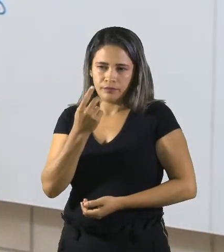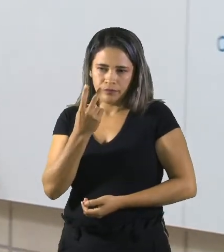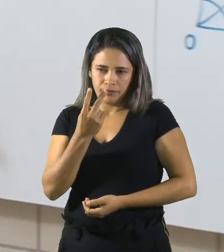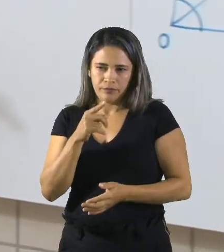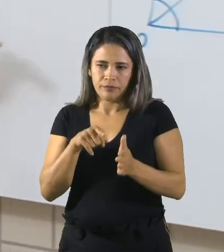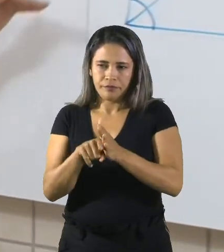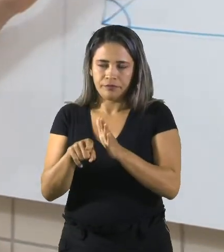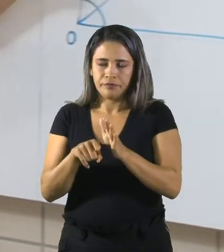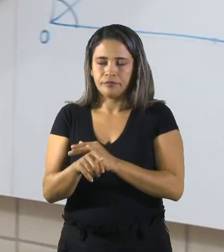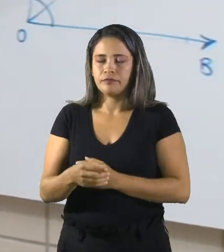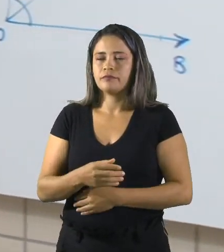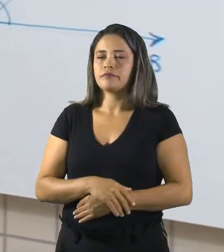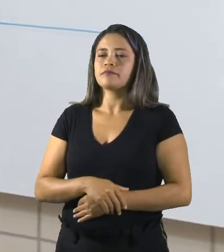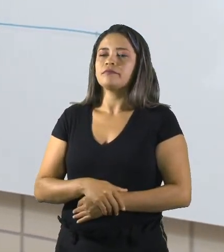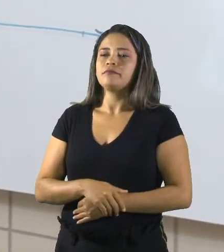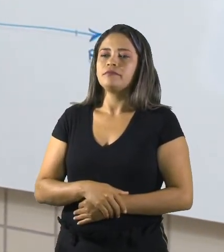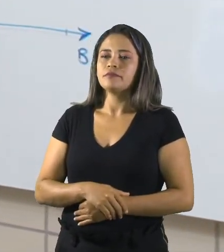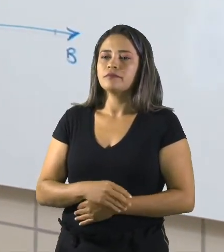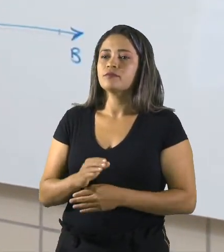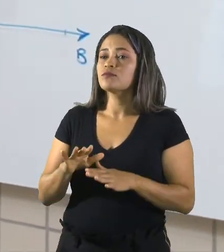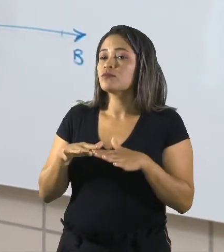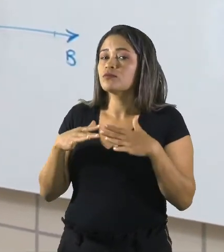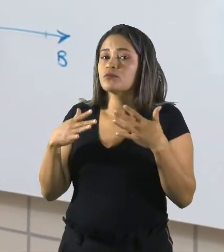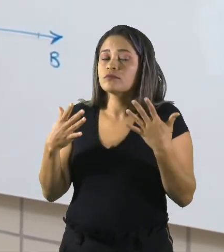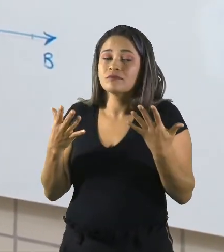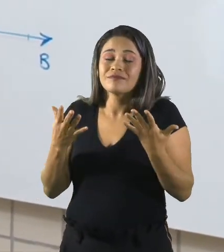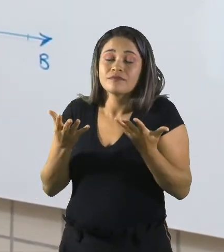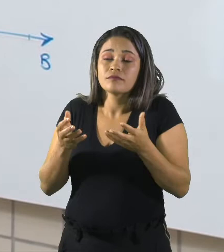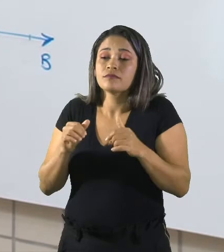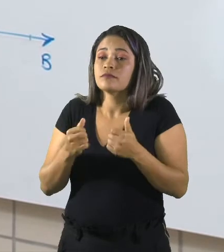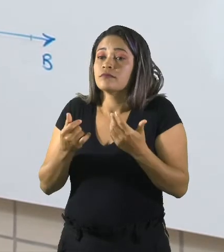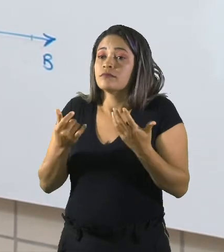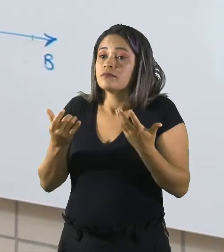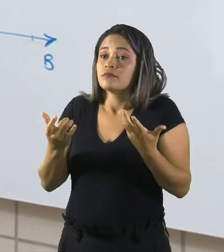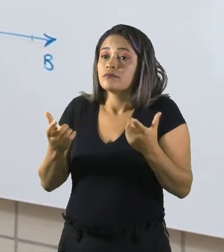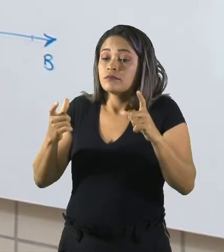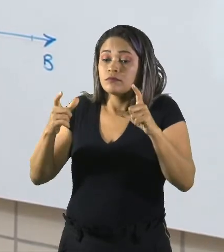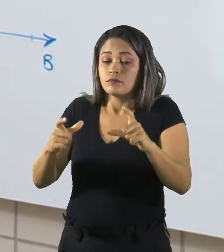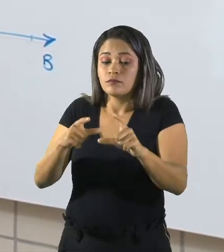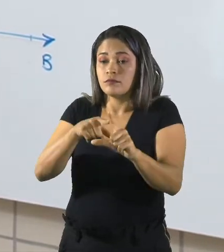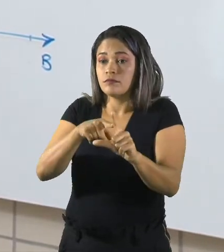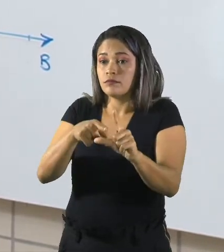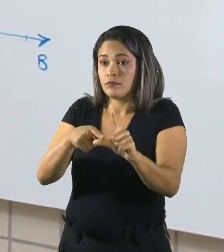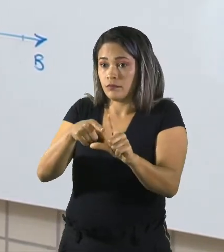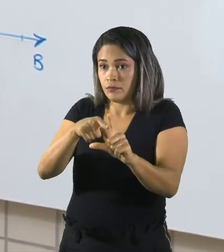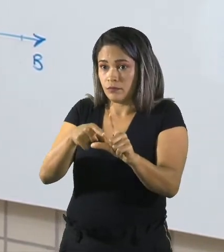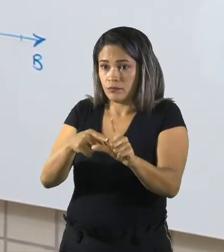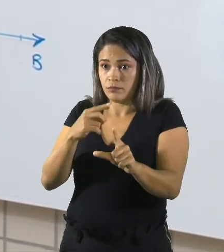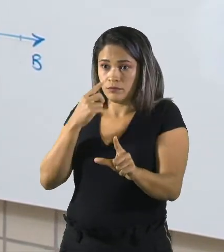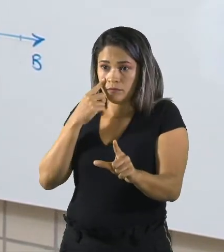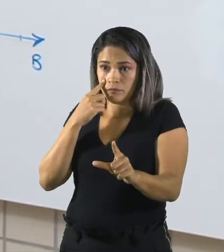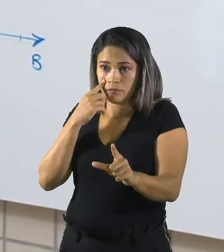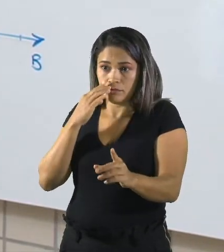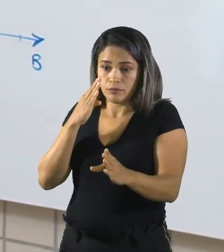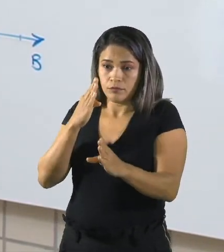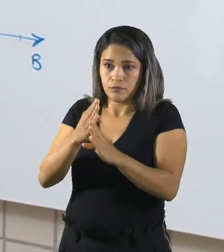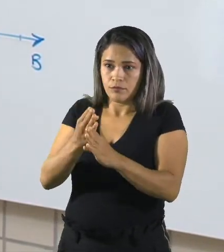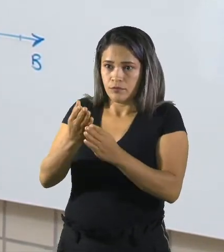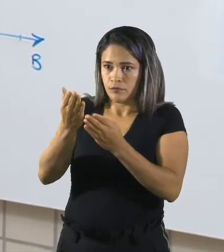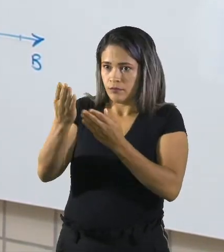também. Percebam, quantos e quais são os ângulos que aparecem nessa